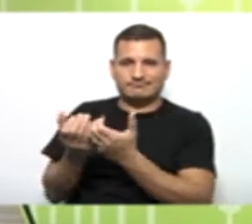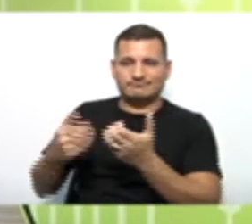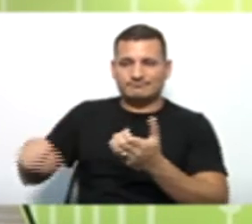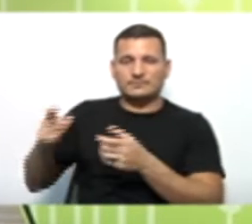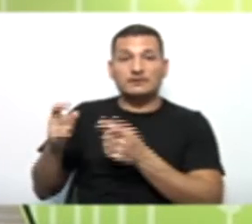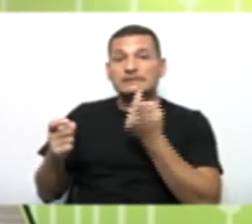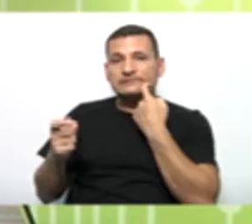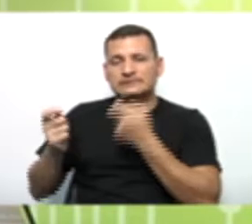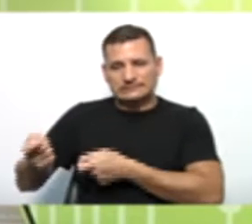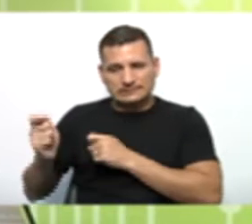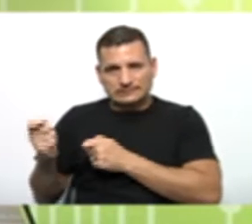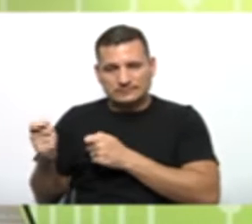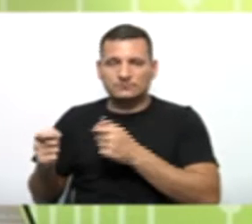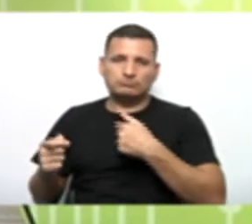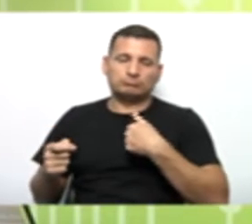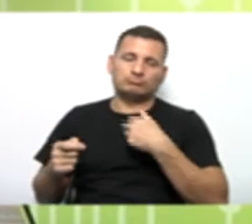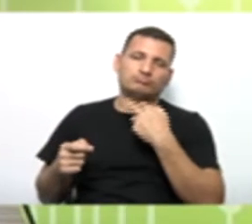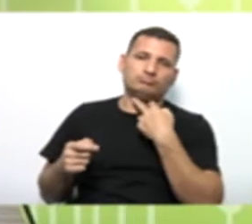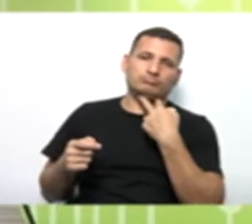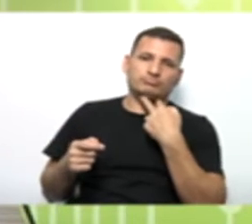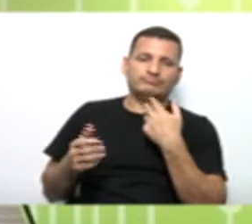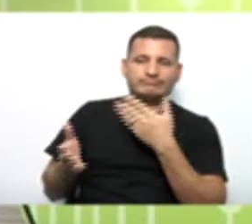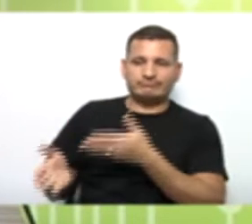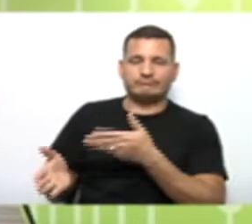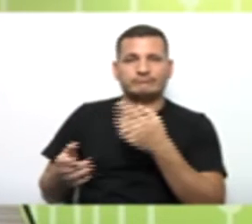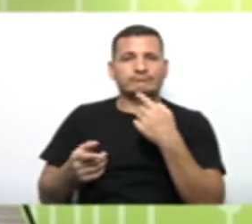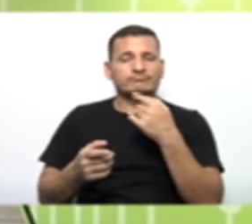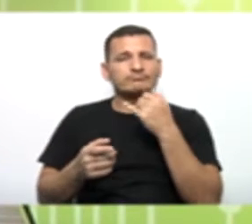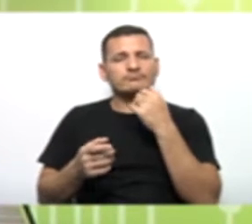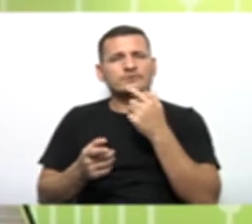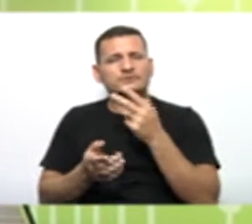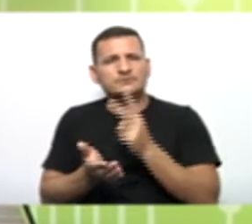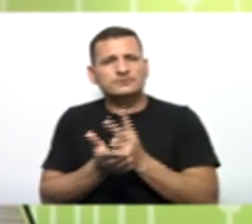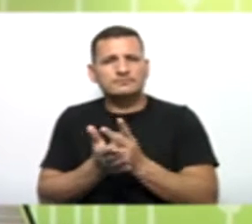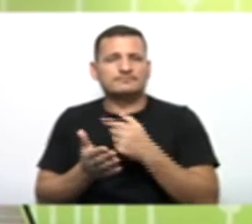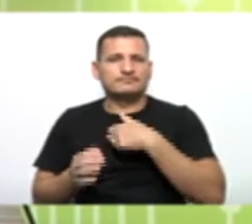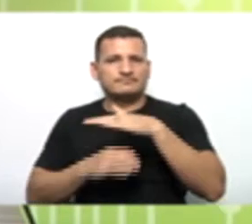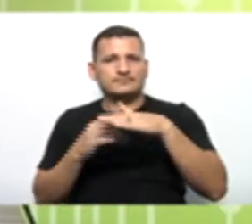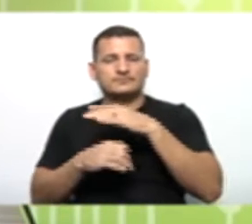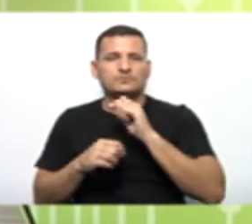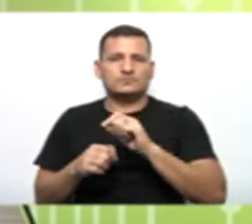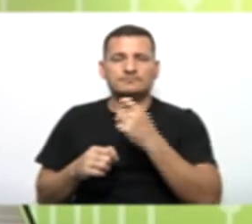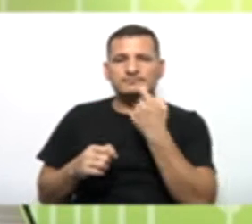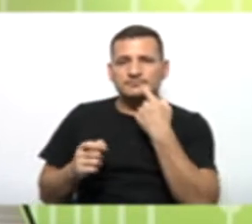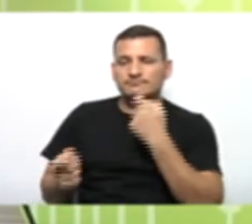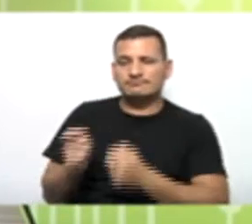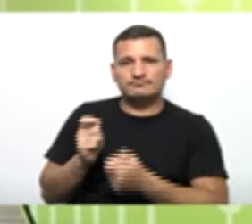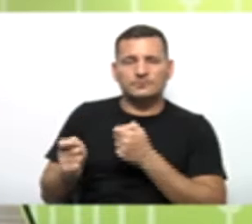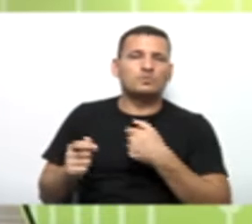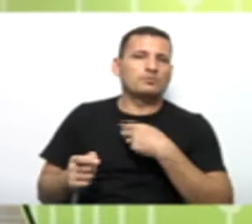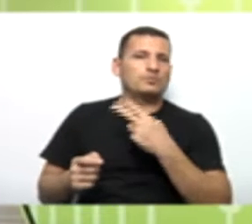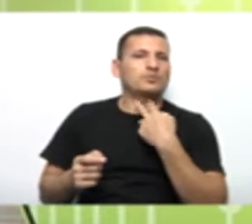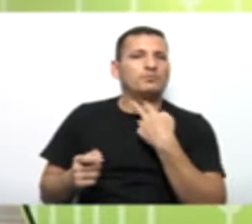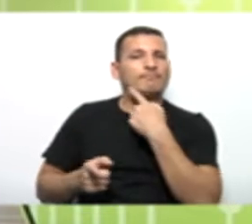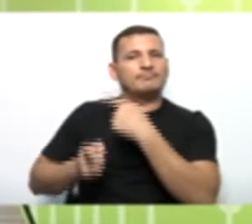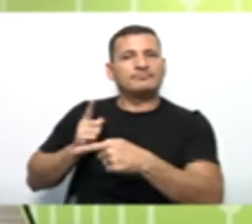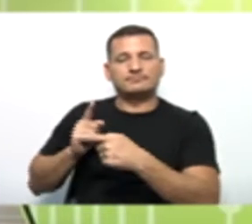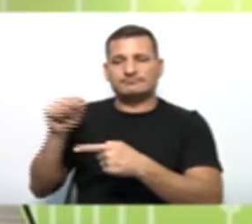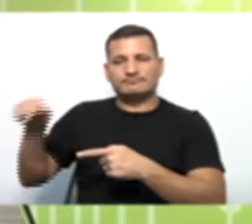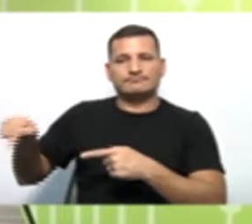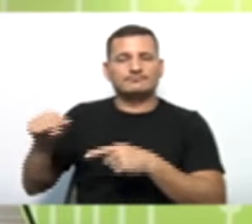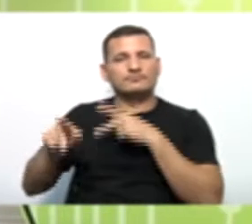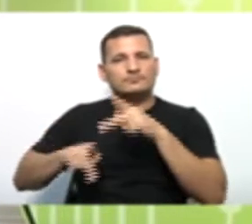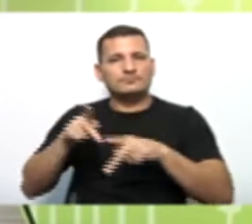para garantir que a minha empresa tenha sempre os peixes para ela pescar, impedir que essa população também